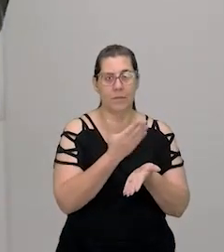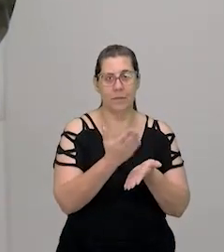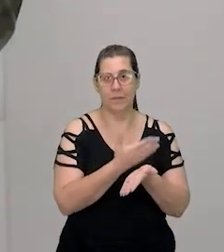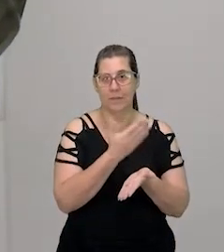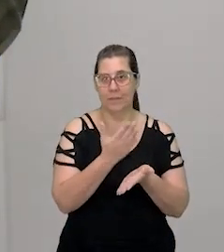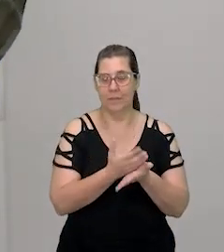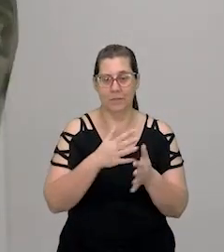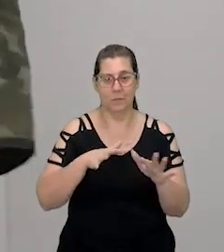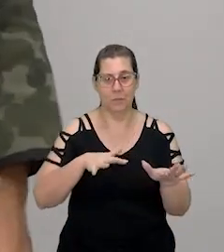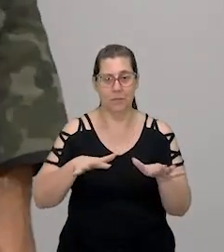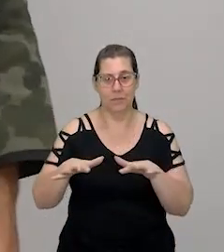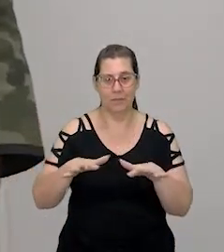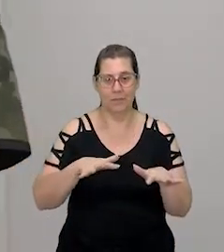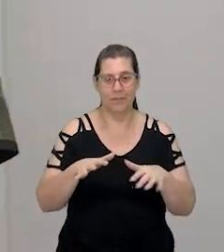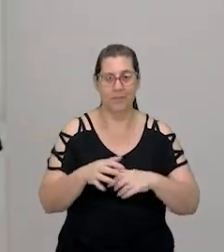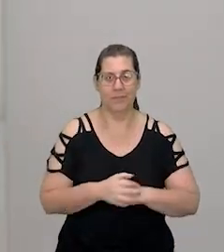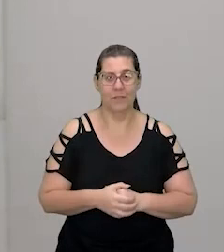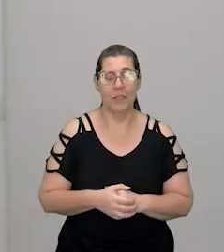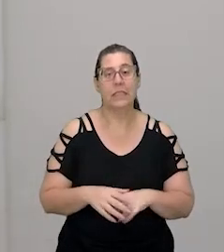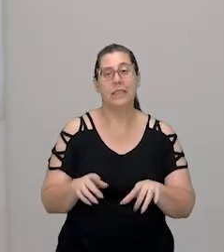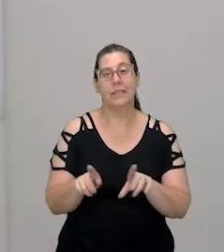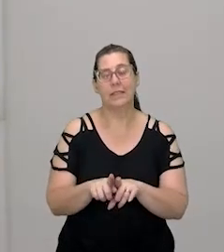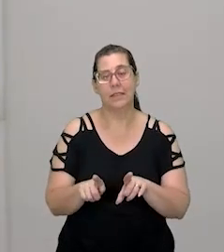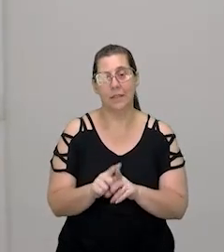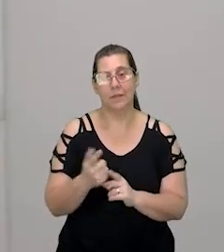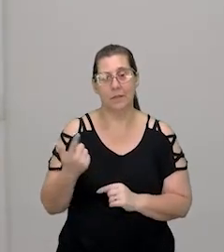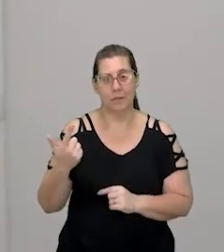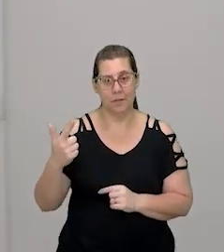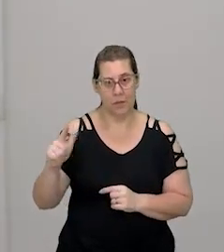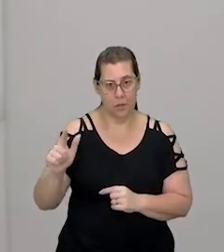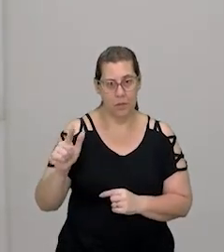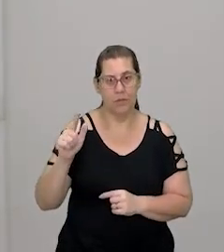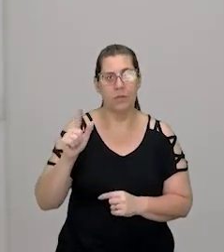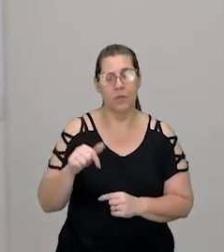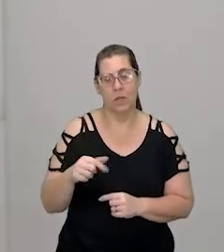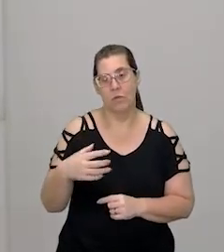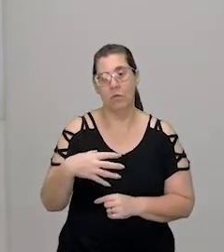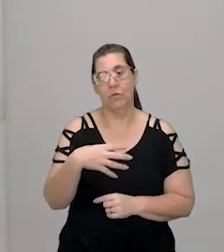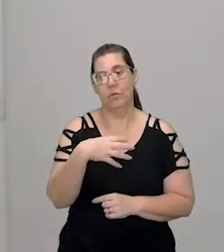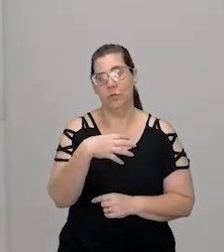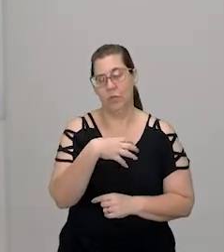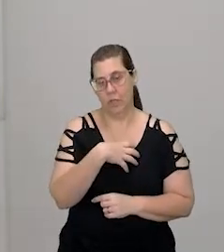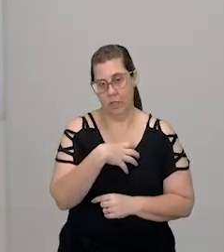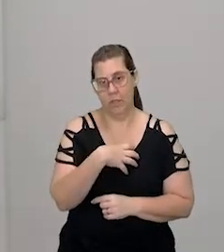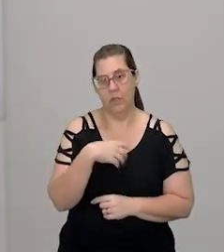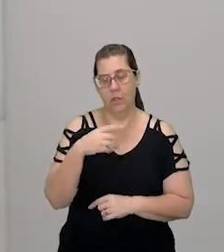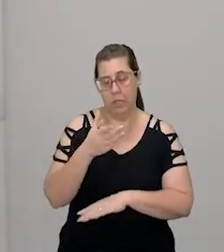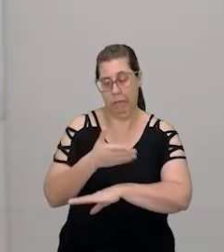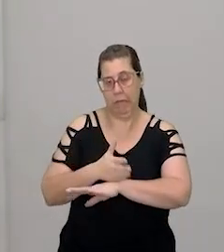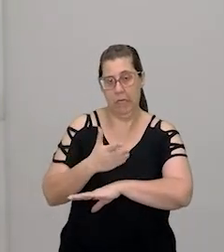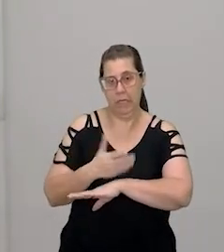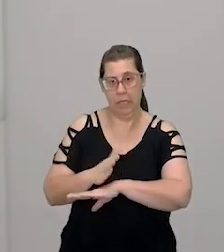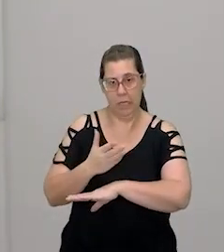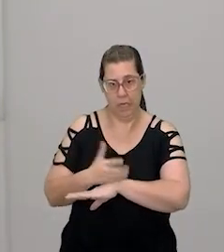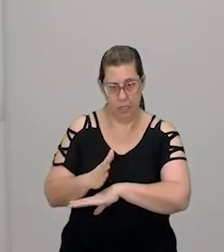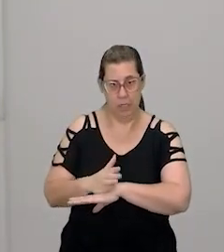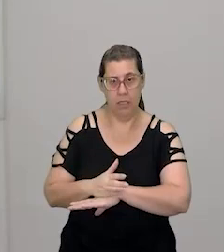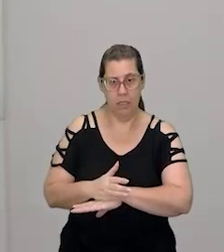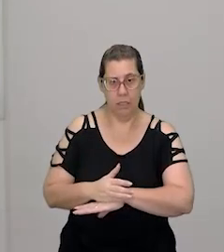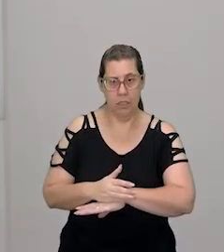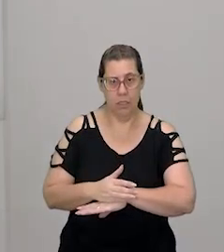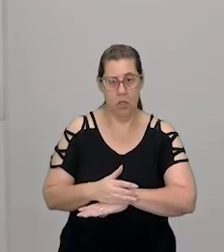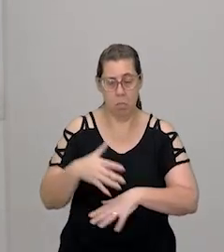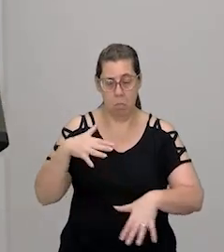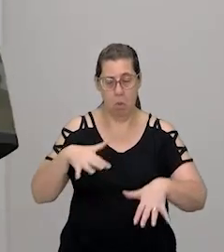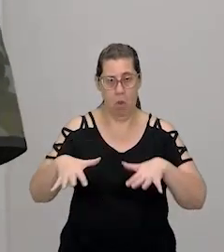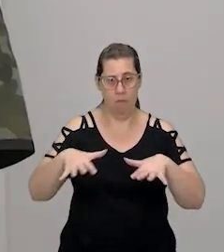com movimentos. Certo. E outro ponto também do Catar seria uma forma de eu estar treinando os movimentos